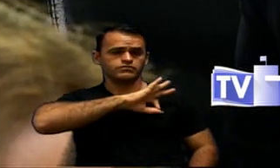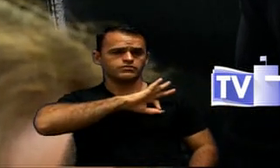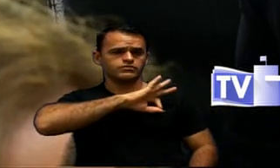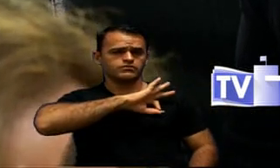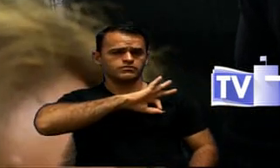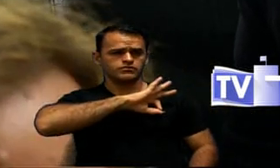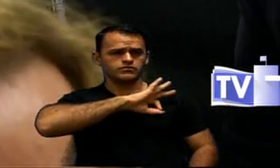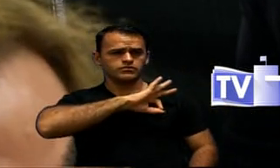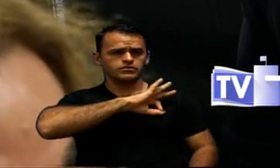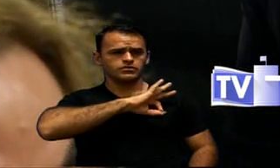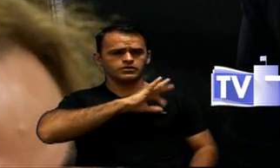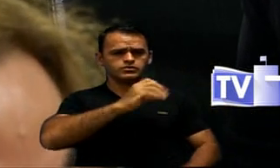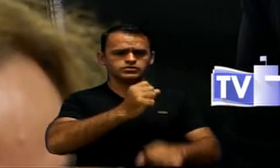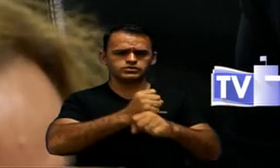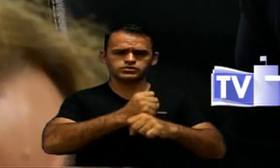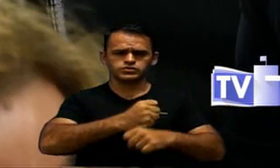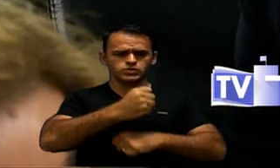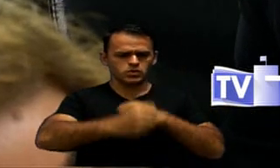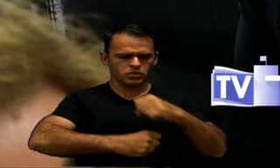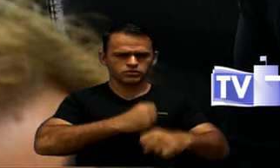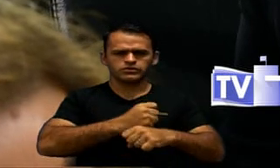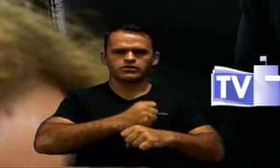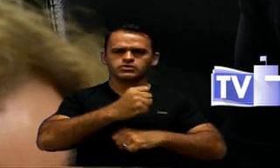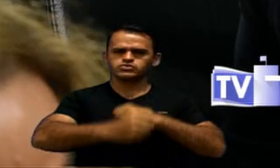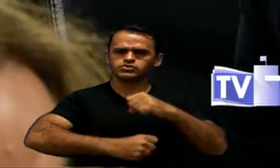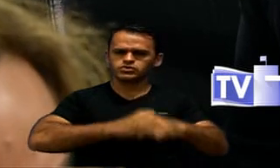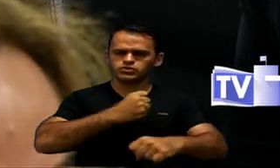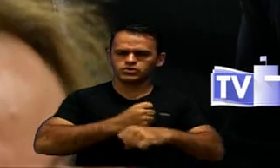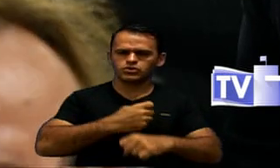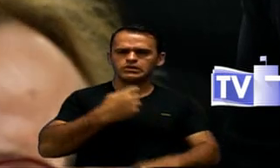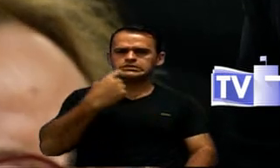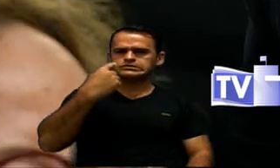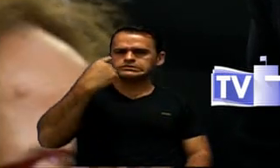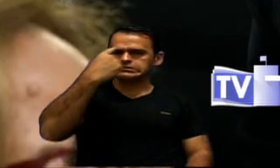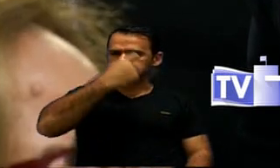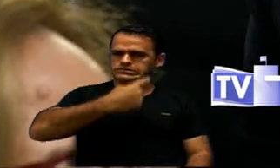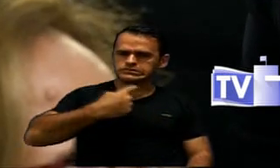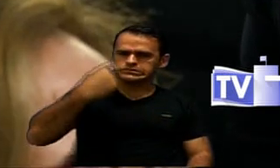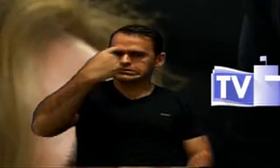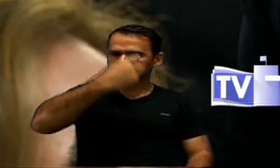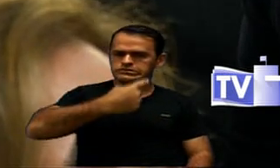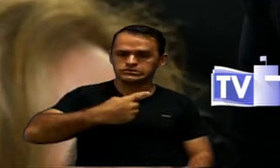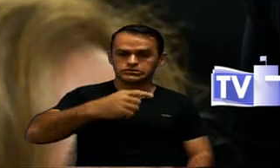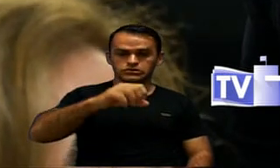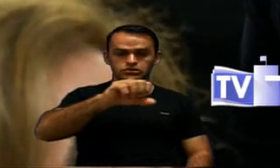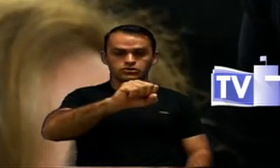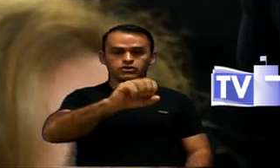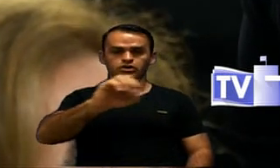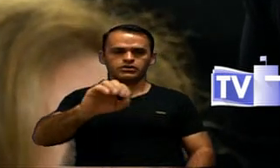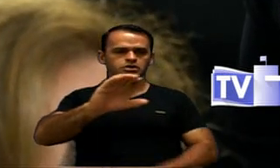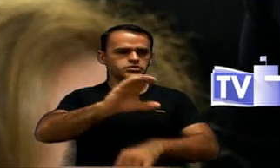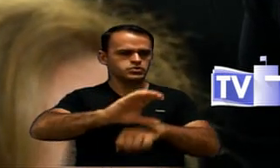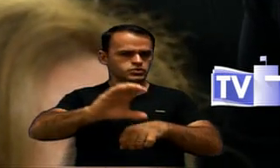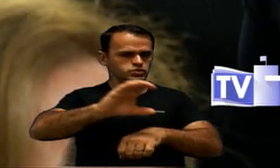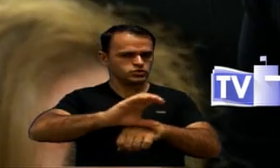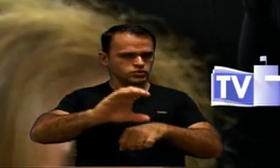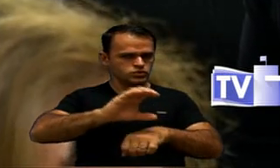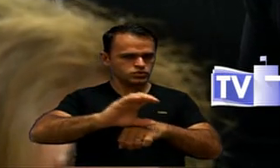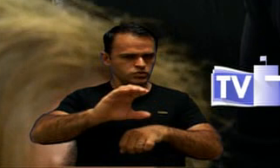passar anualmente uma carga horária de 80 horas, né? E